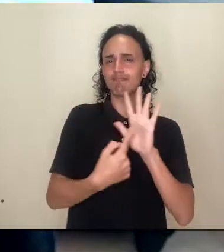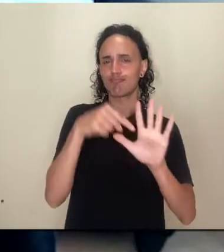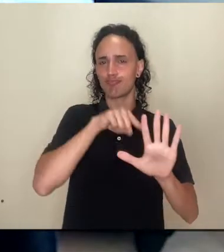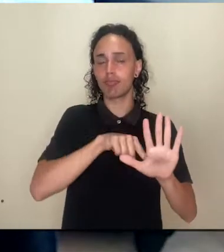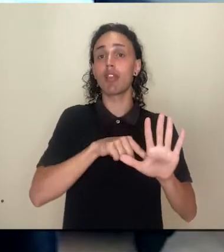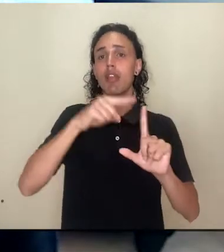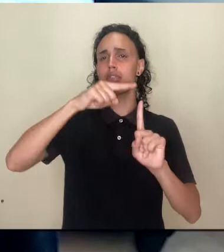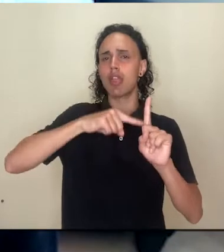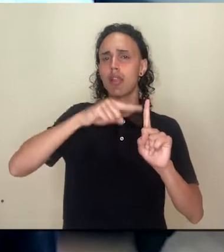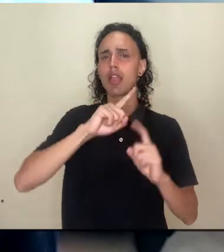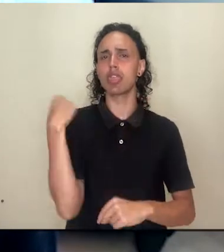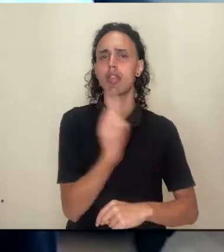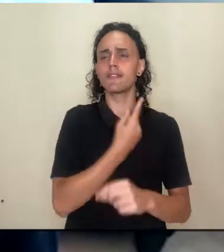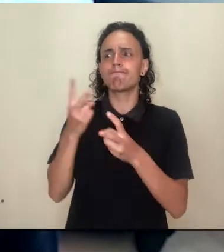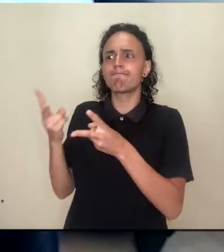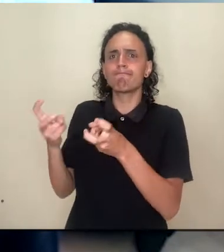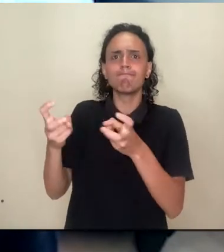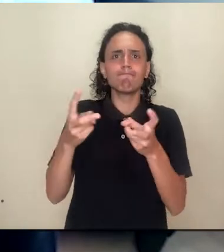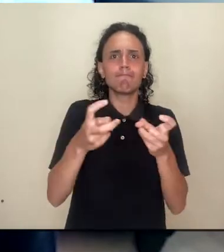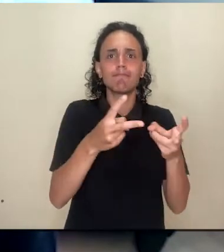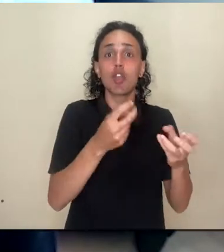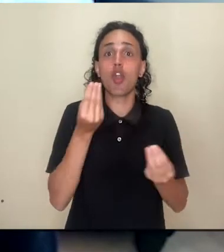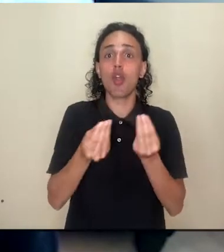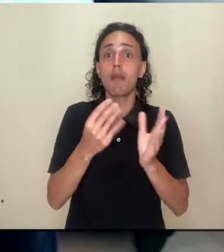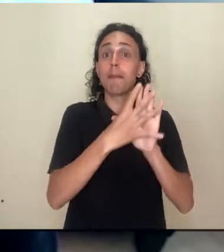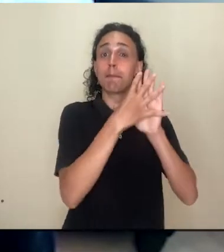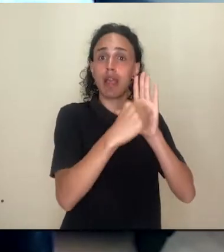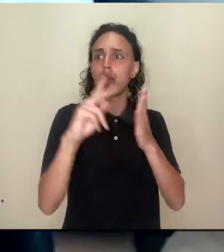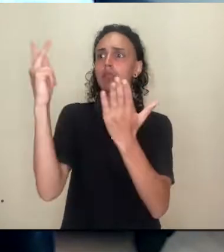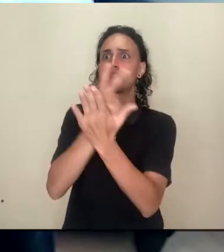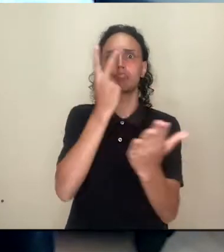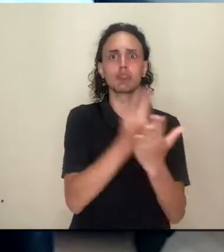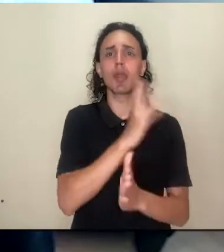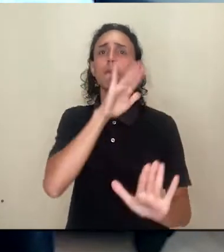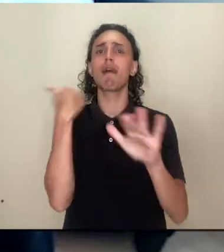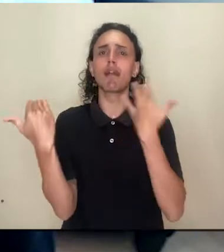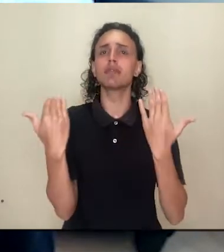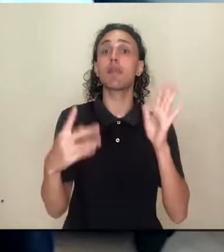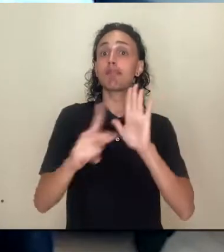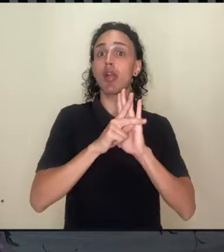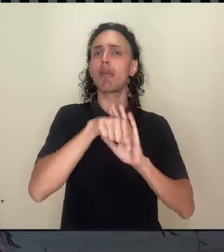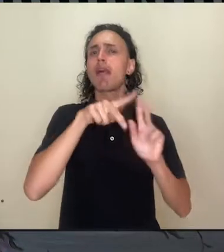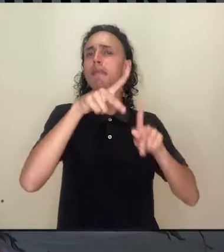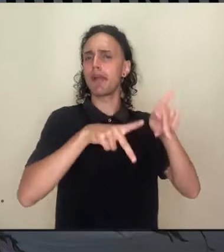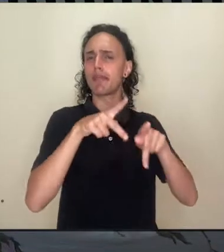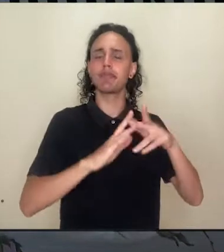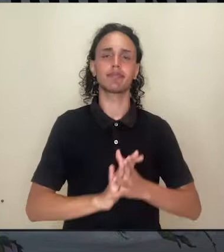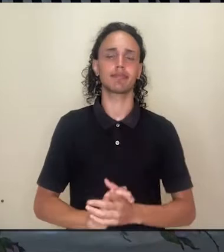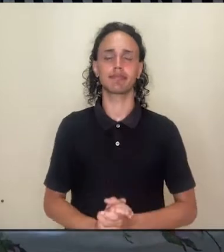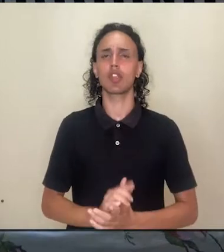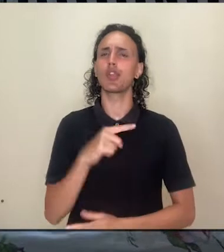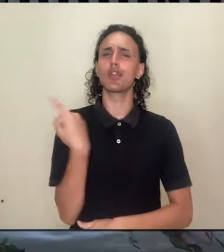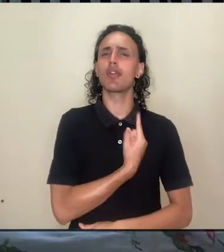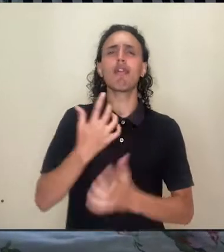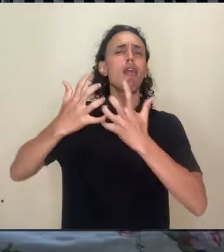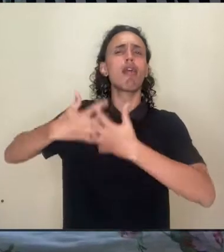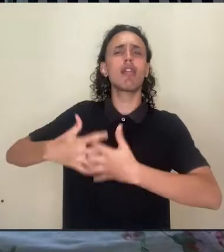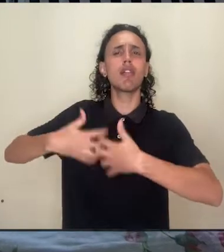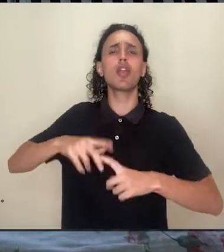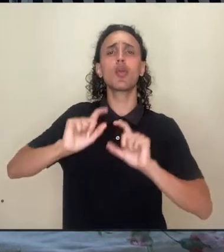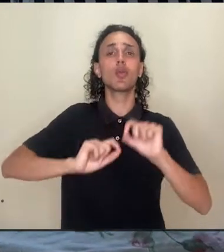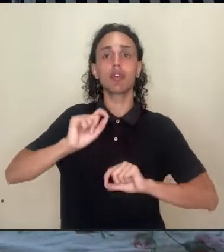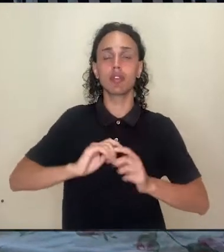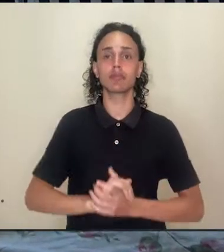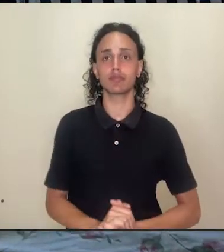termômetro para a gente ver como anda o padrão de mortalidade de uma população. Então, o que a gente está perguntando é,